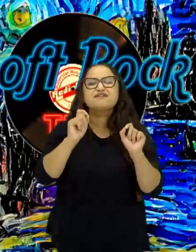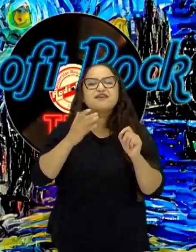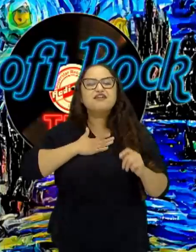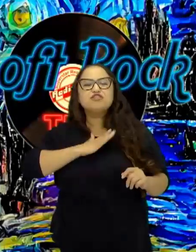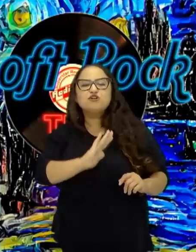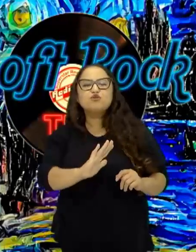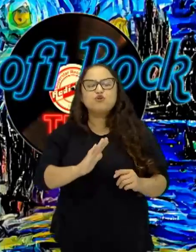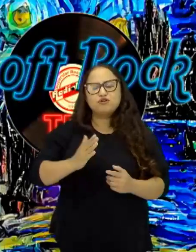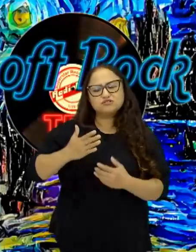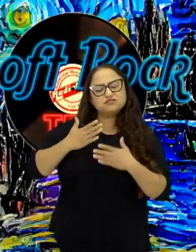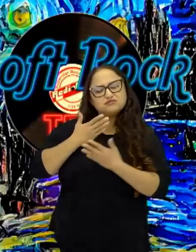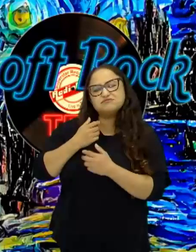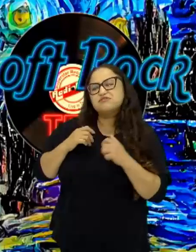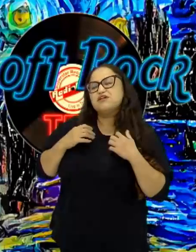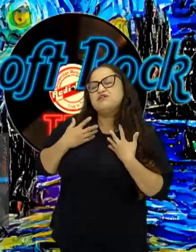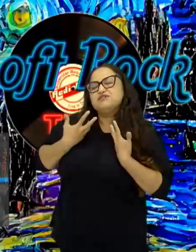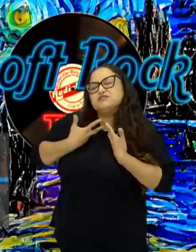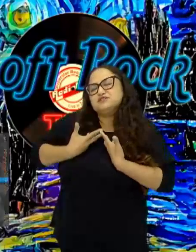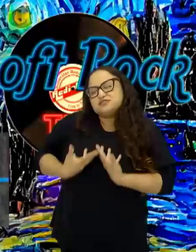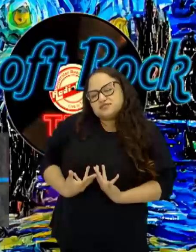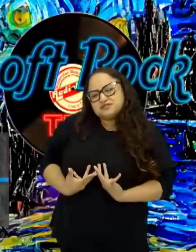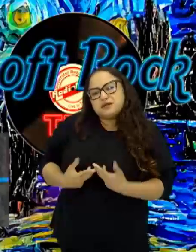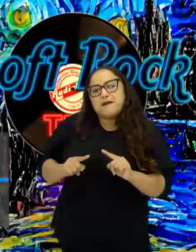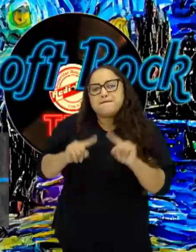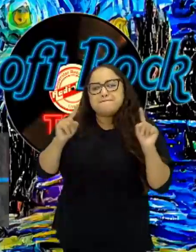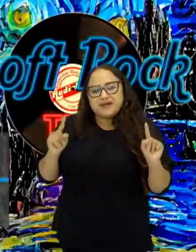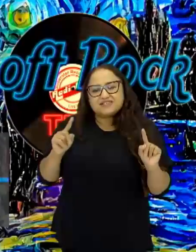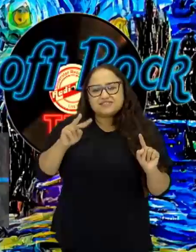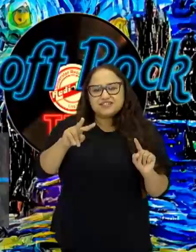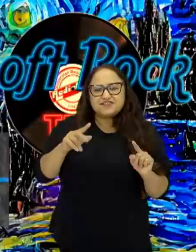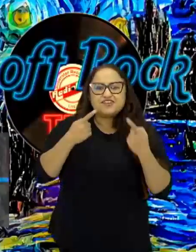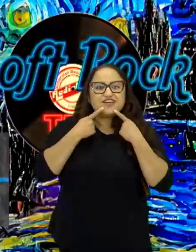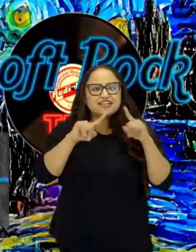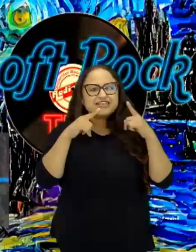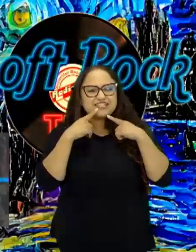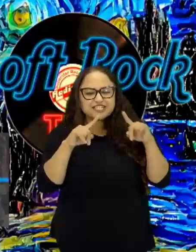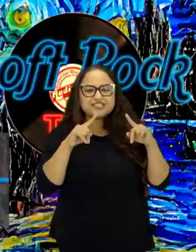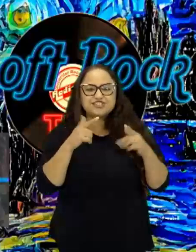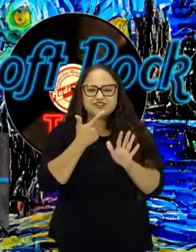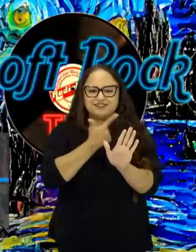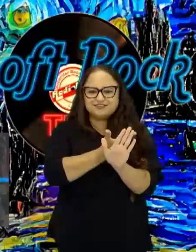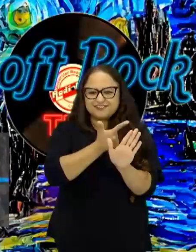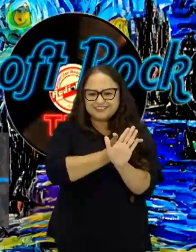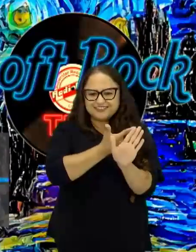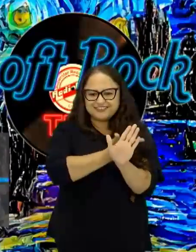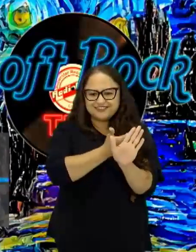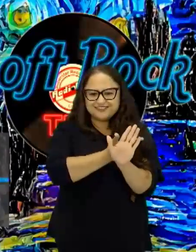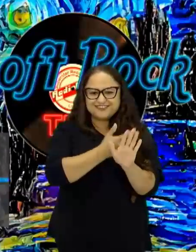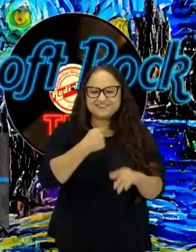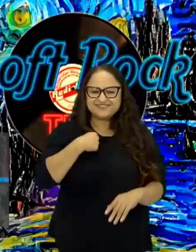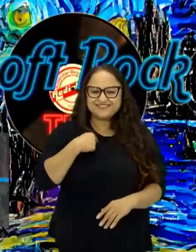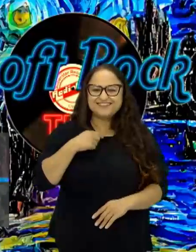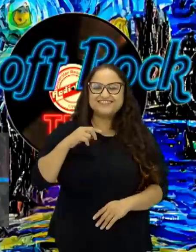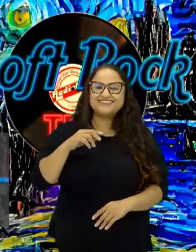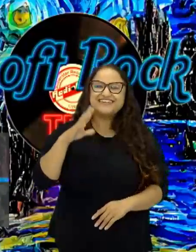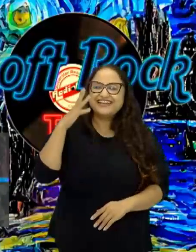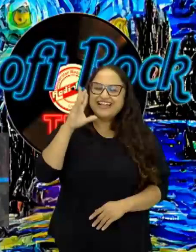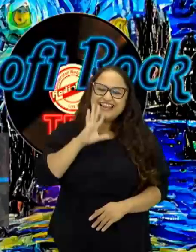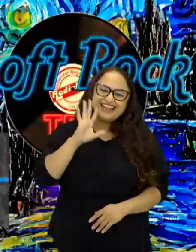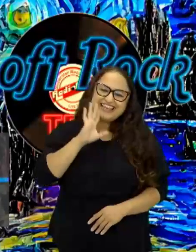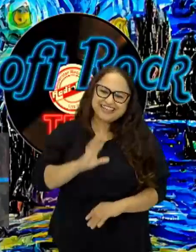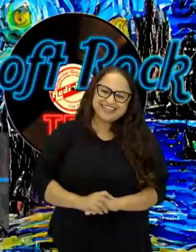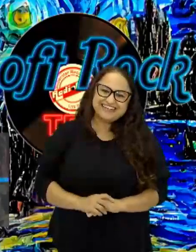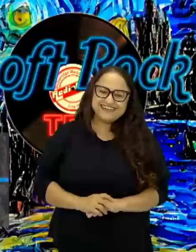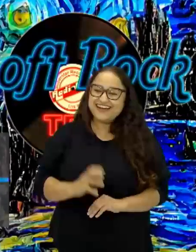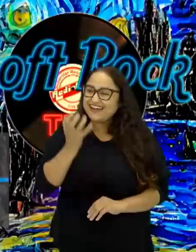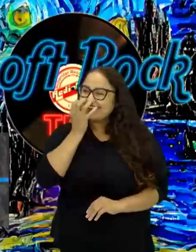descanso também, né? A gente não quer a coisa o tempo todo. Então ele fez uma crítica bem irônica, achei legal, né? O uso da cachorrinha para falar foi uma